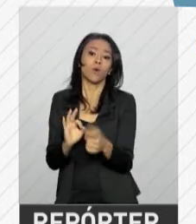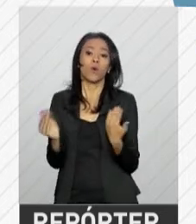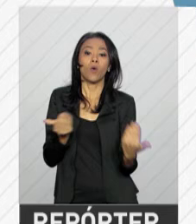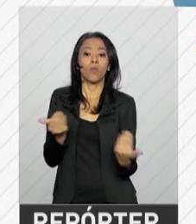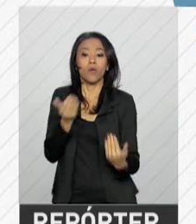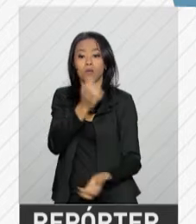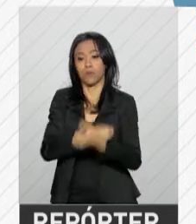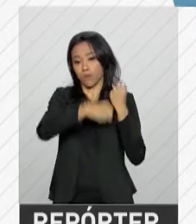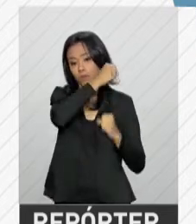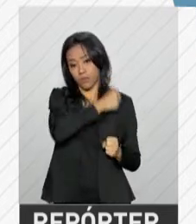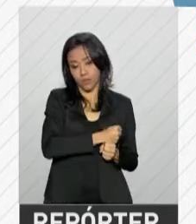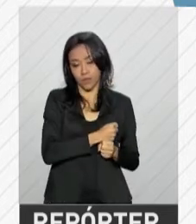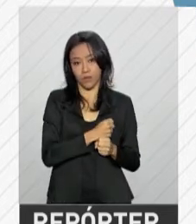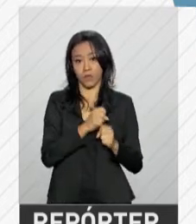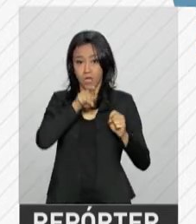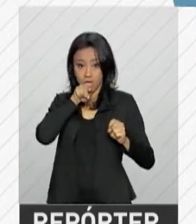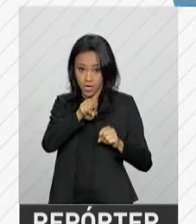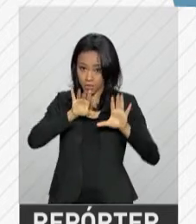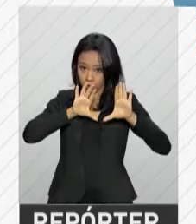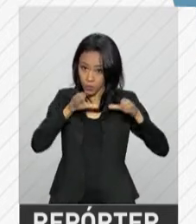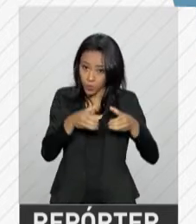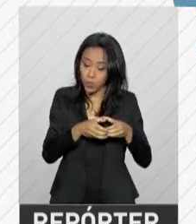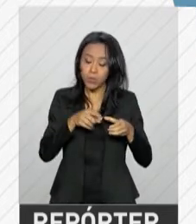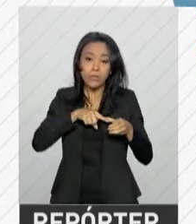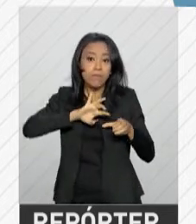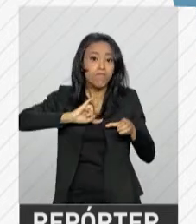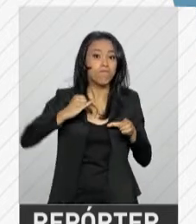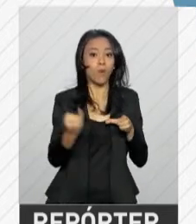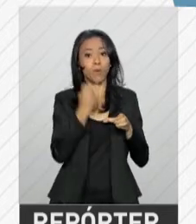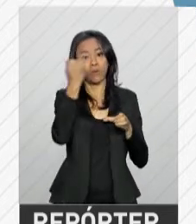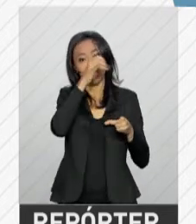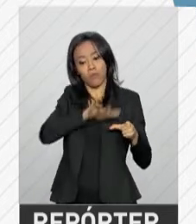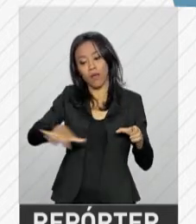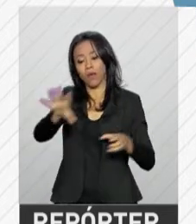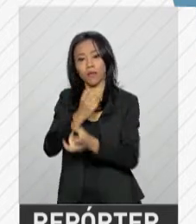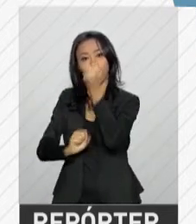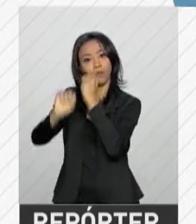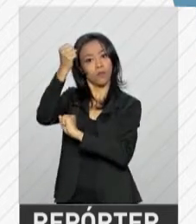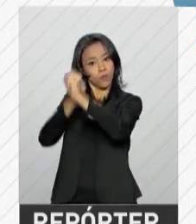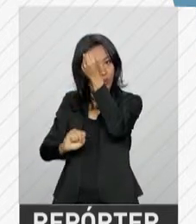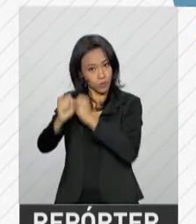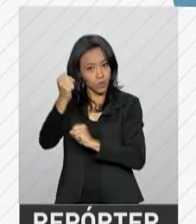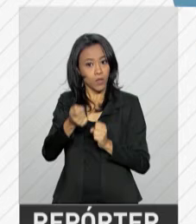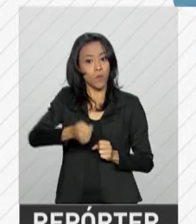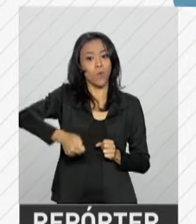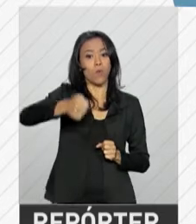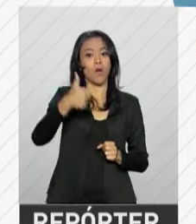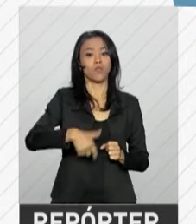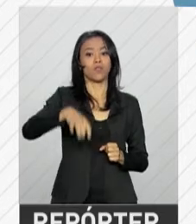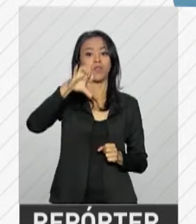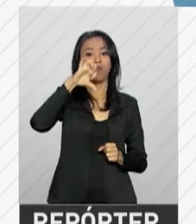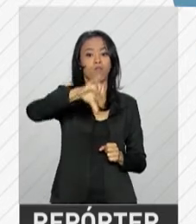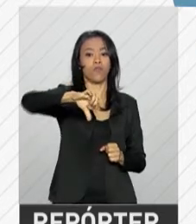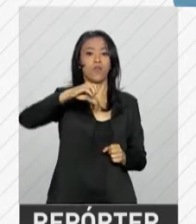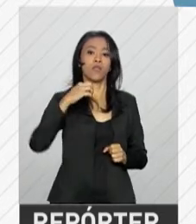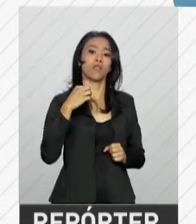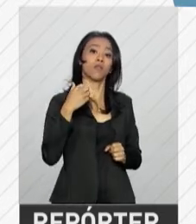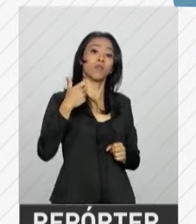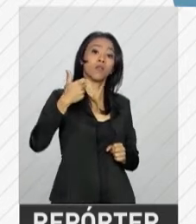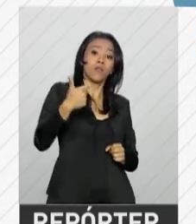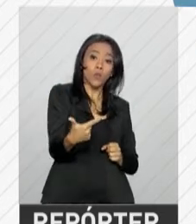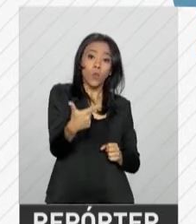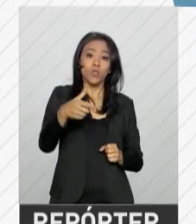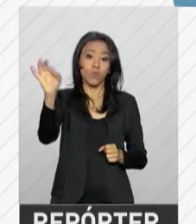ao ano anterior o bloco também é fundamental para a atividade industrial do país quase 92 por cento das exportações brasileiras